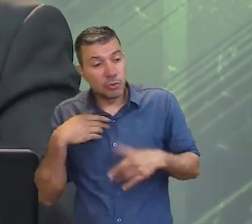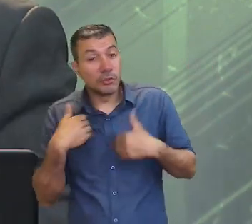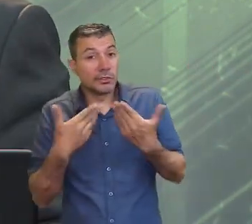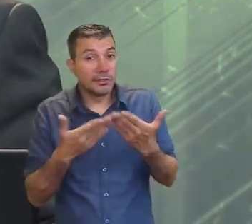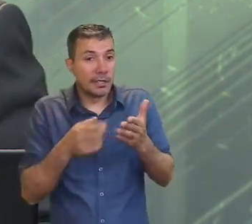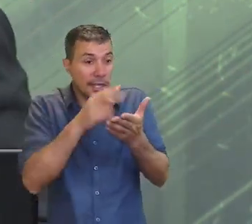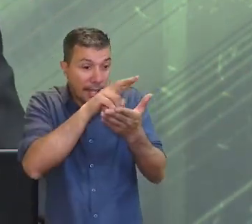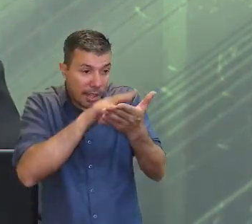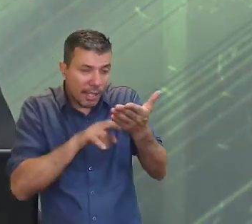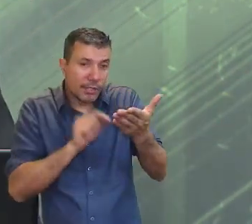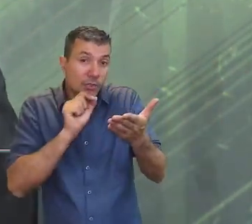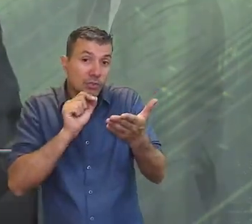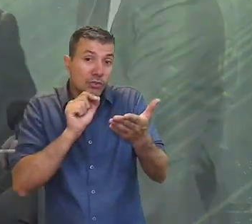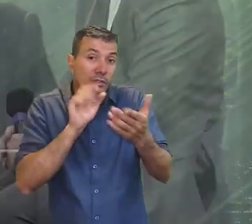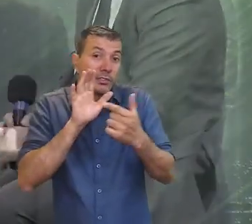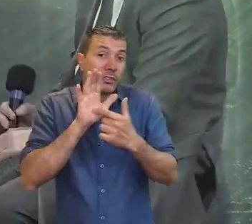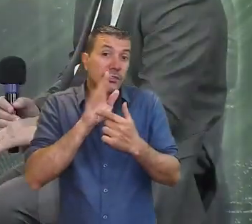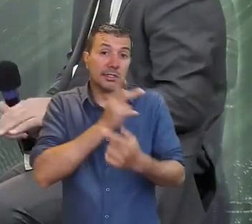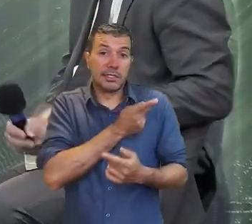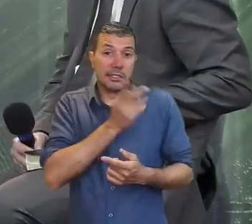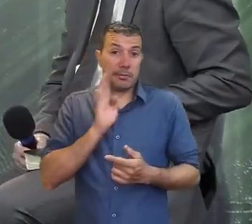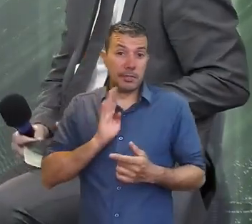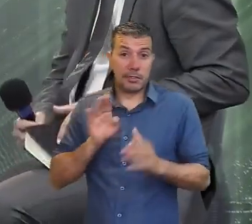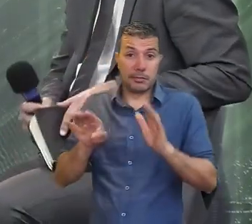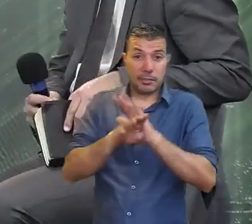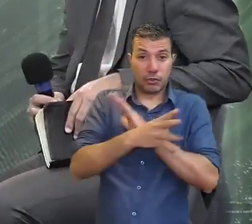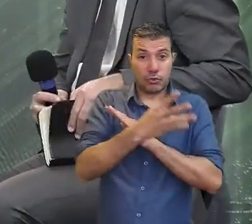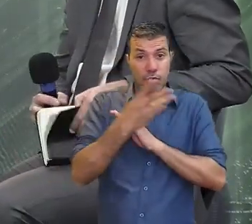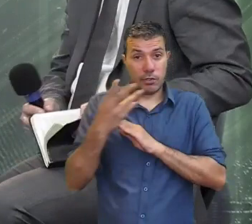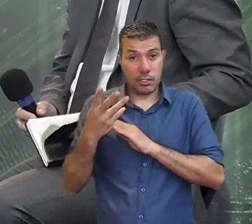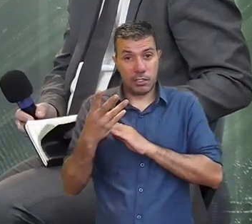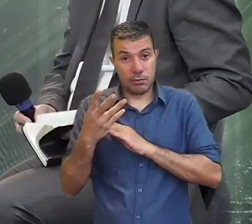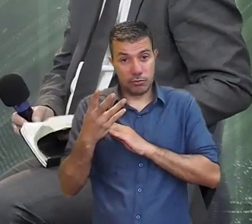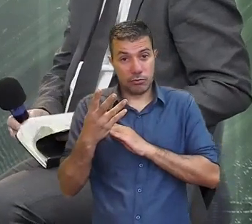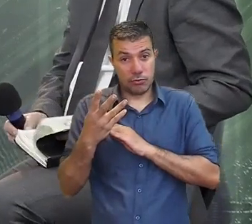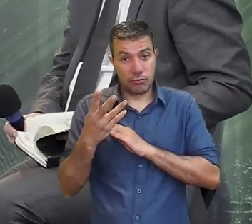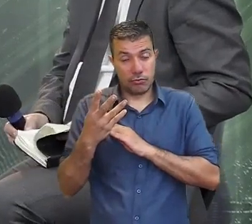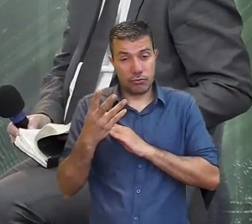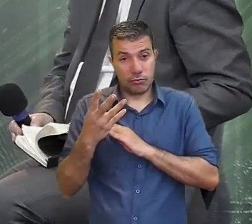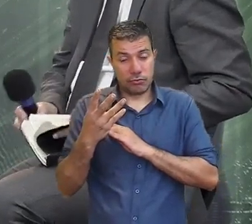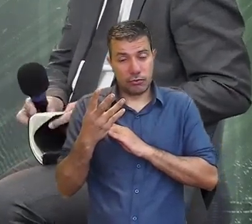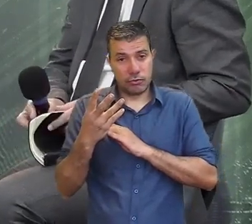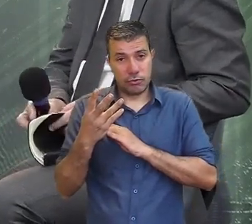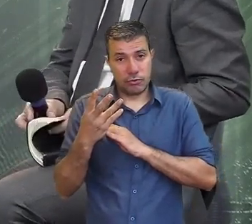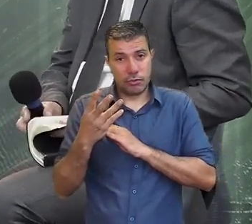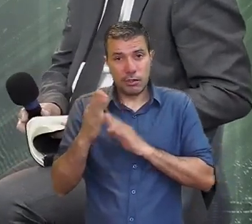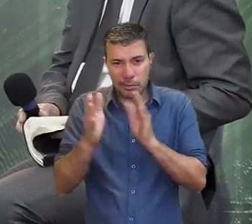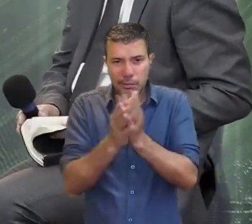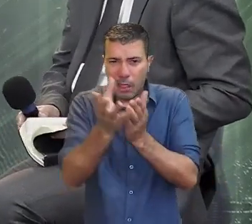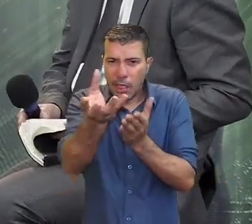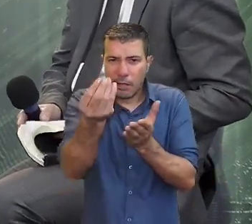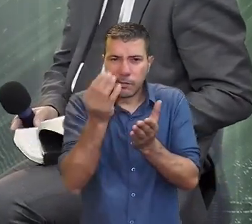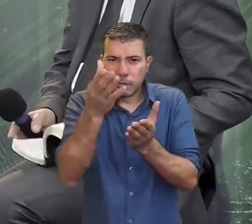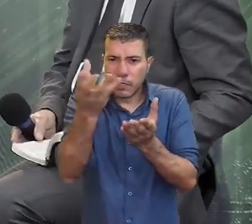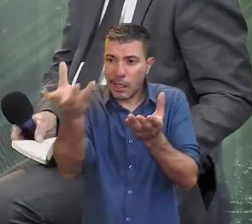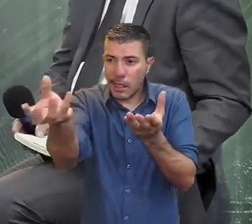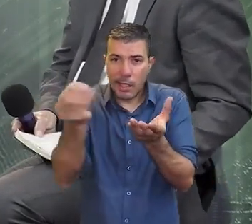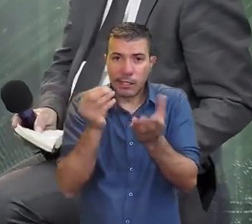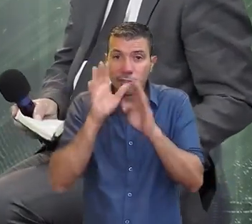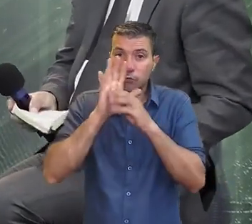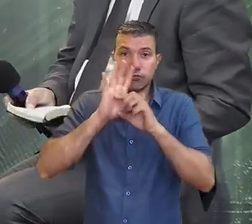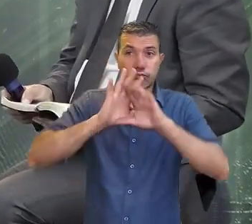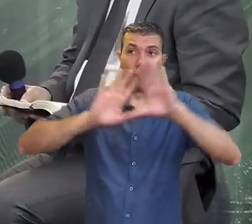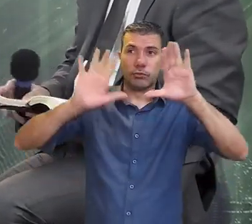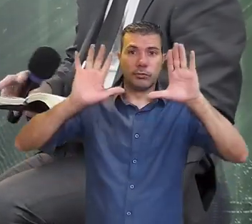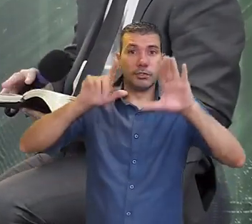Eu quero ler para vocês o que está em Hebreus no capítulo 4. Eu quero que você acompanhe comigo, eu quero que você pegue a sua Bíblia nesse momento. Eu não vou nem projetar